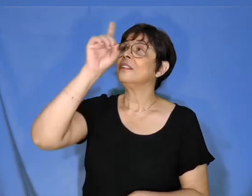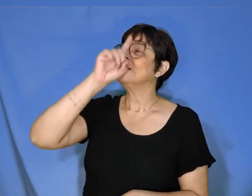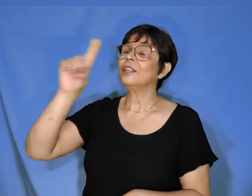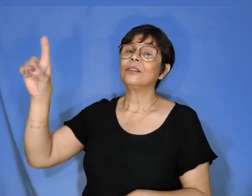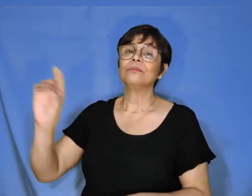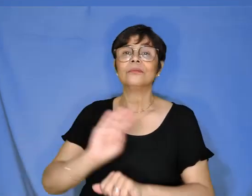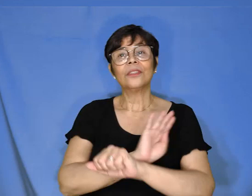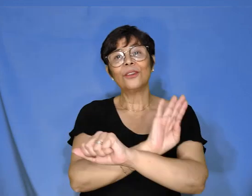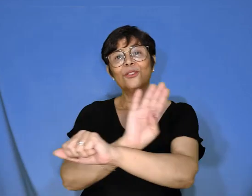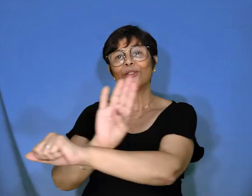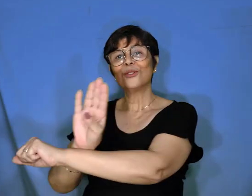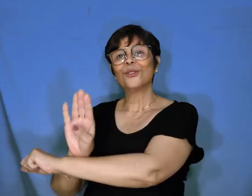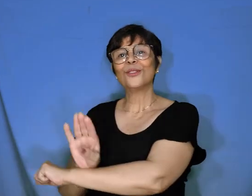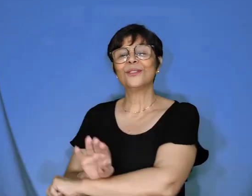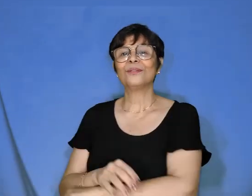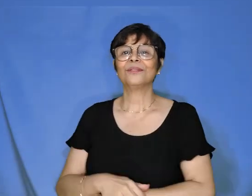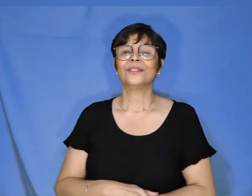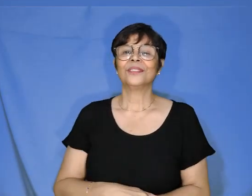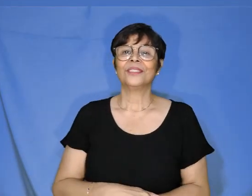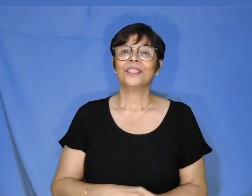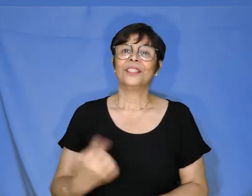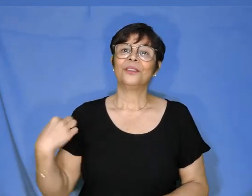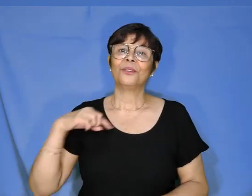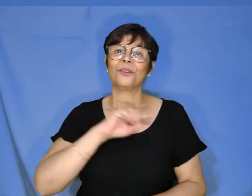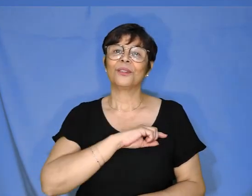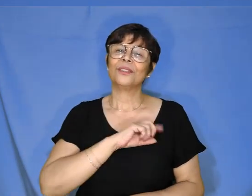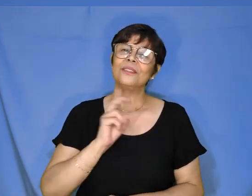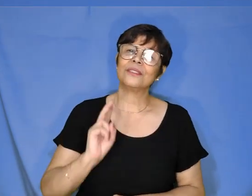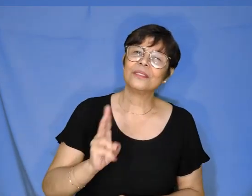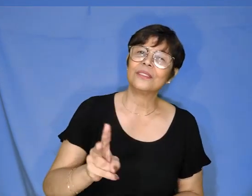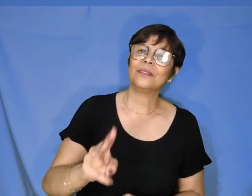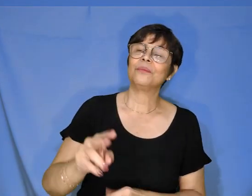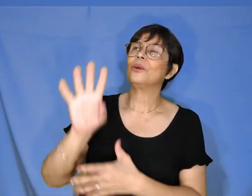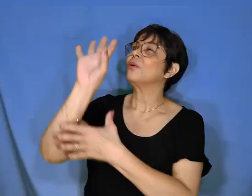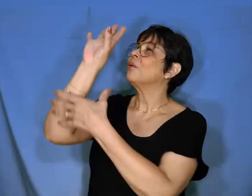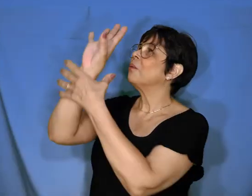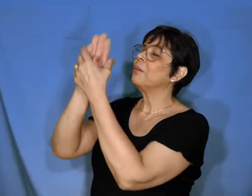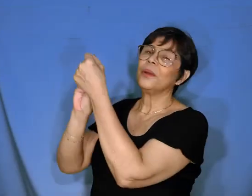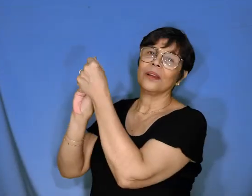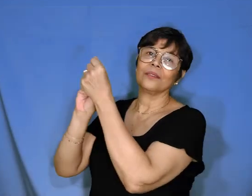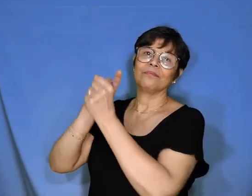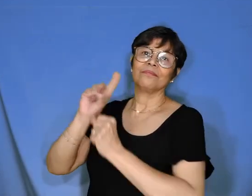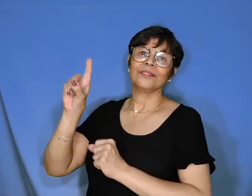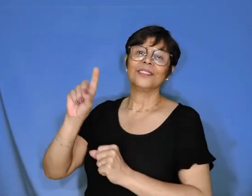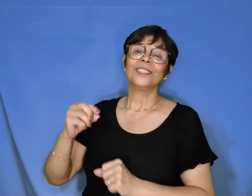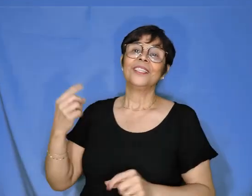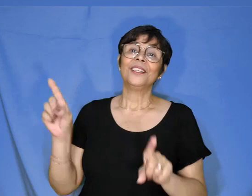Espírito. Que Deus nos ajude, irmãos, a andarmos como imitadores de Deus e